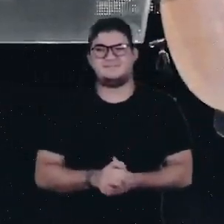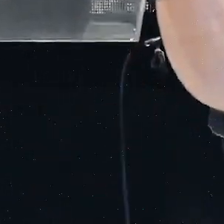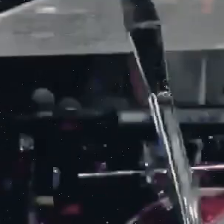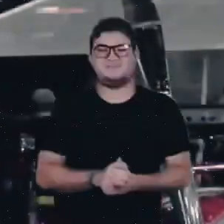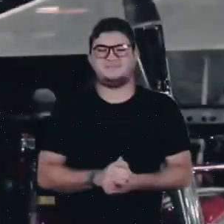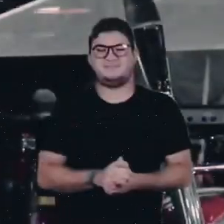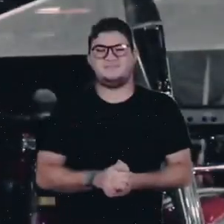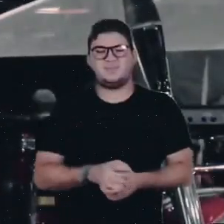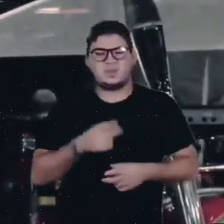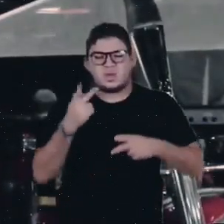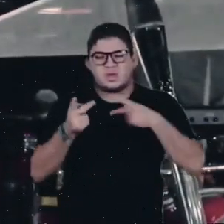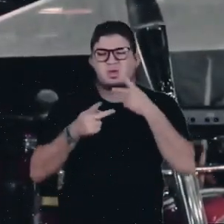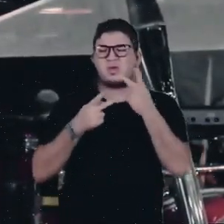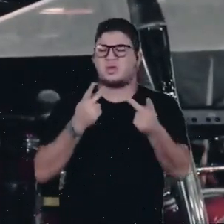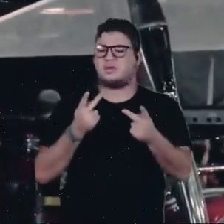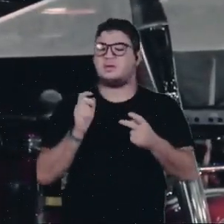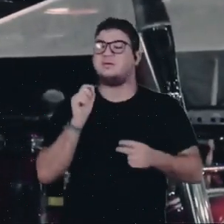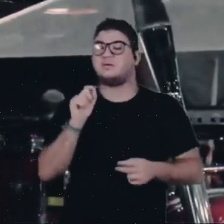E eu confesso que